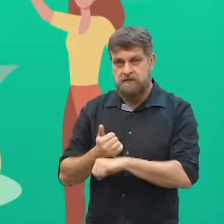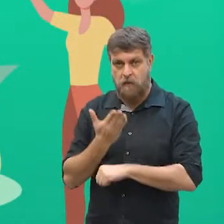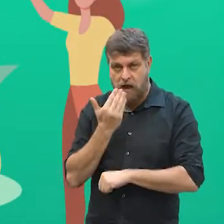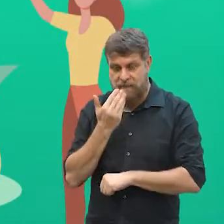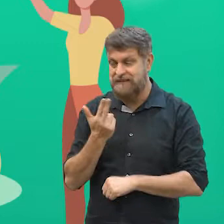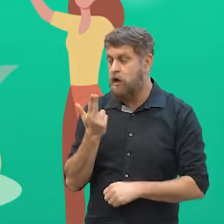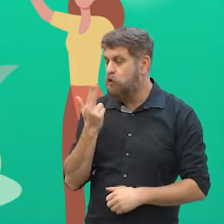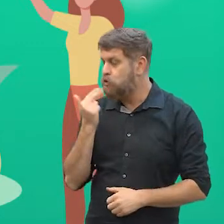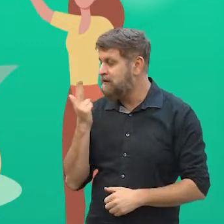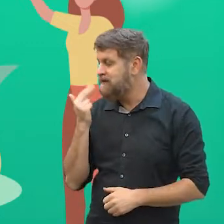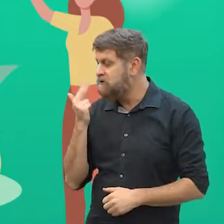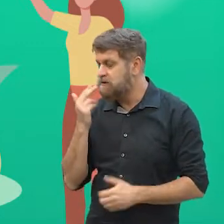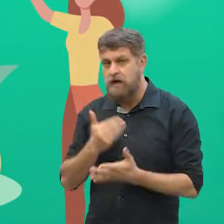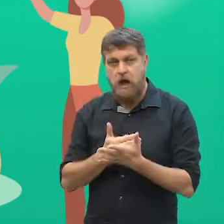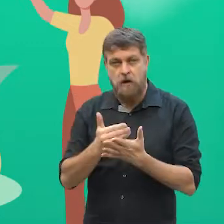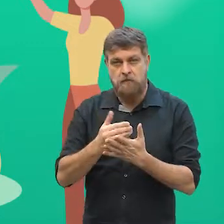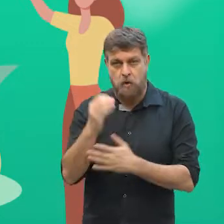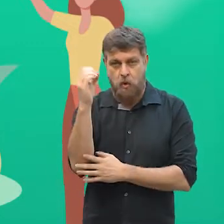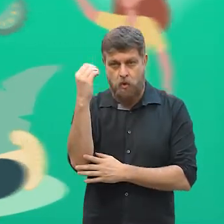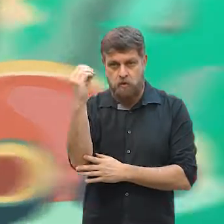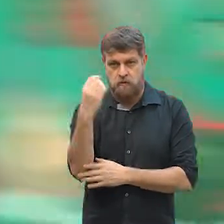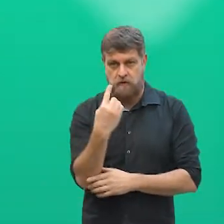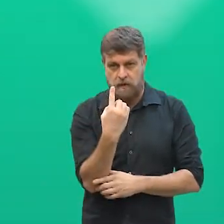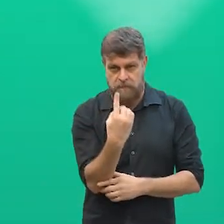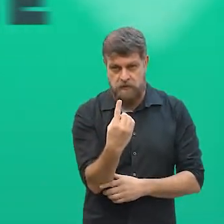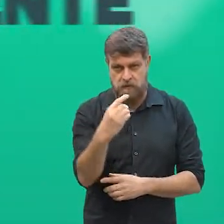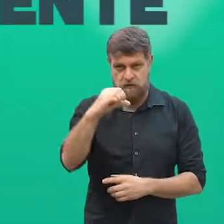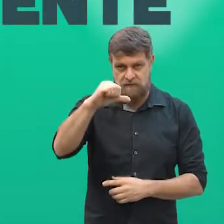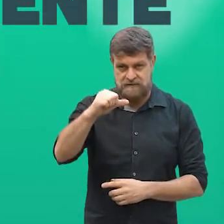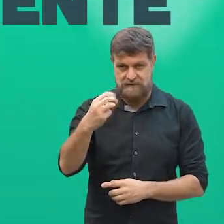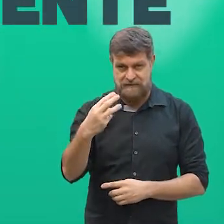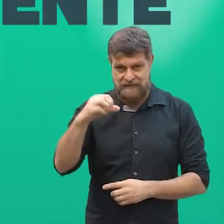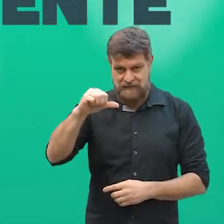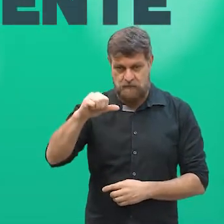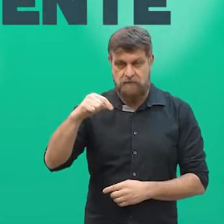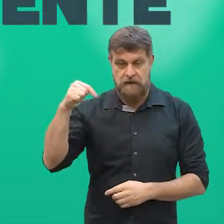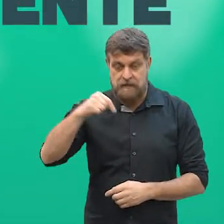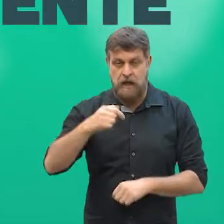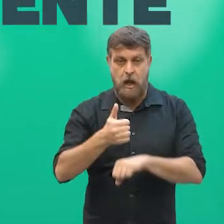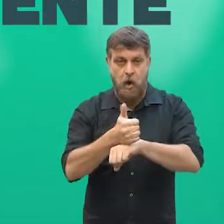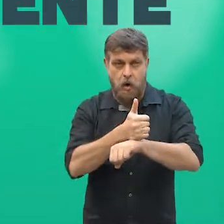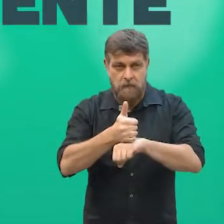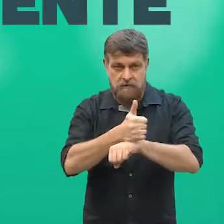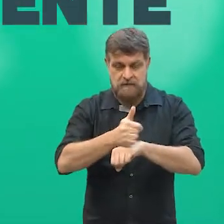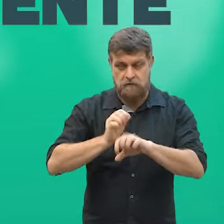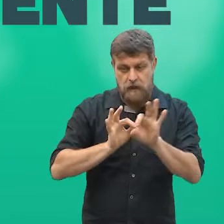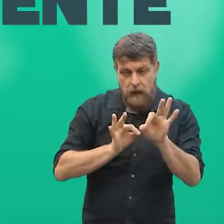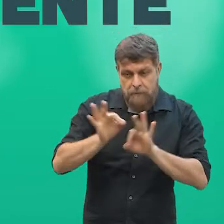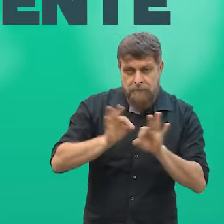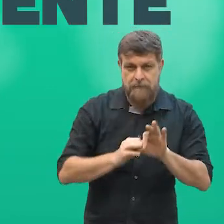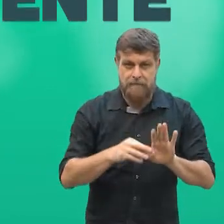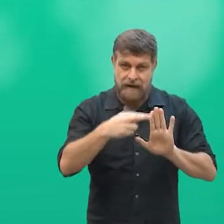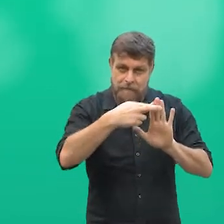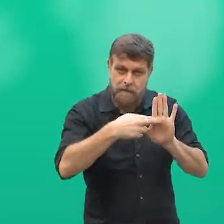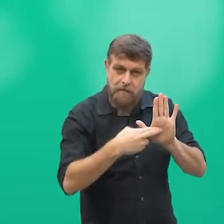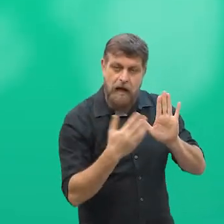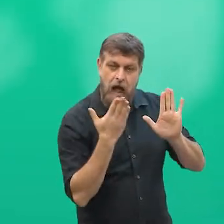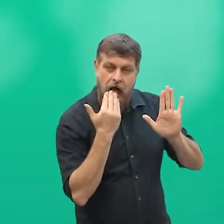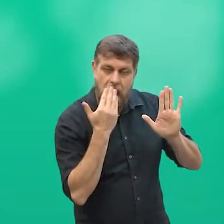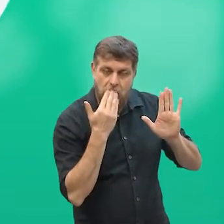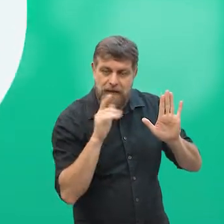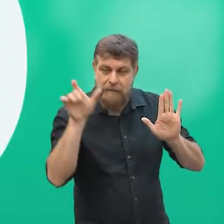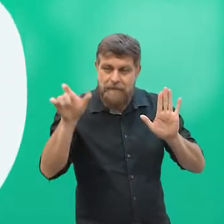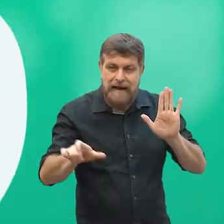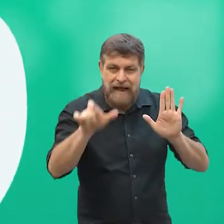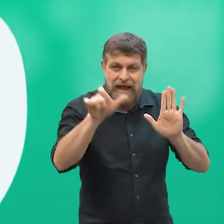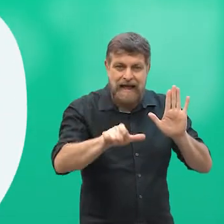Brasil teve seu início em outubro de 1939. O nutricionista pode estabelecer uma dieta específica para cada paciente, seja